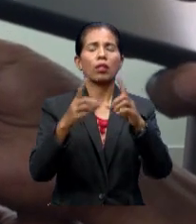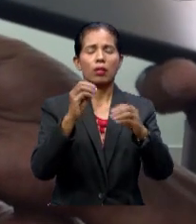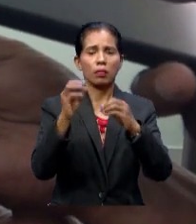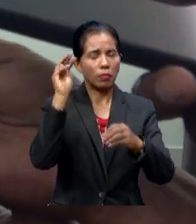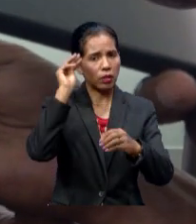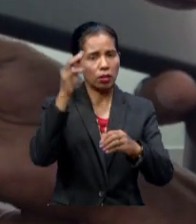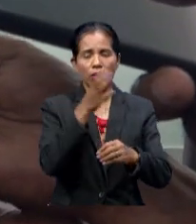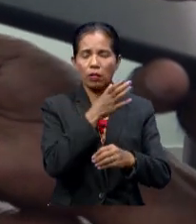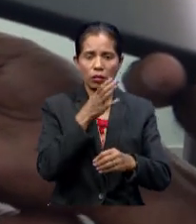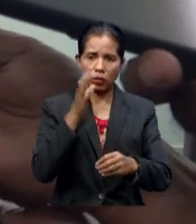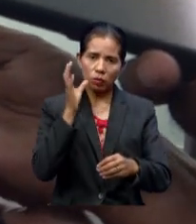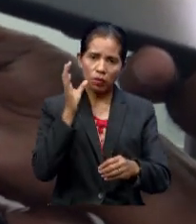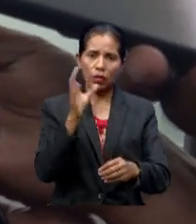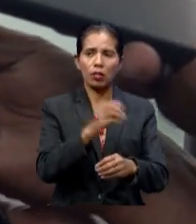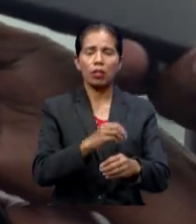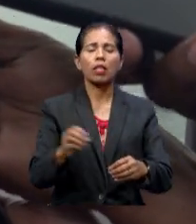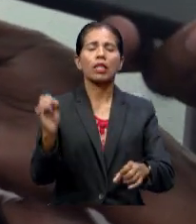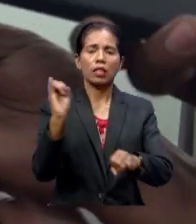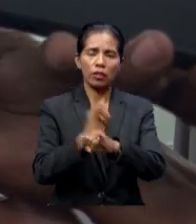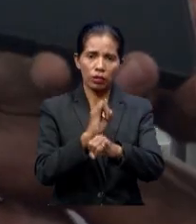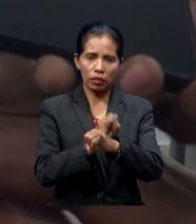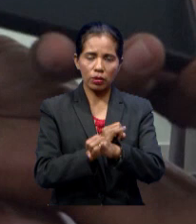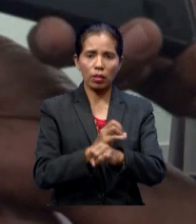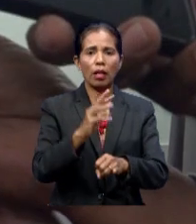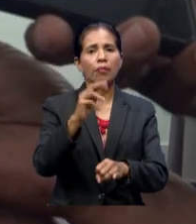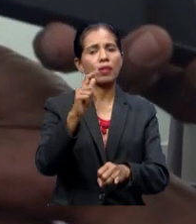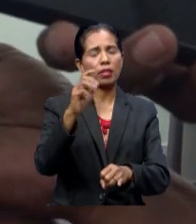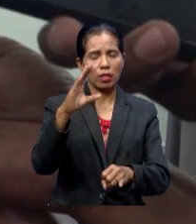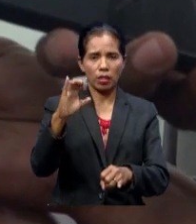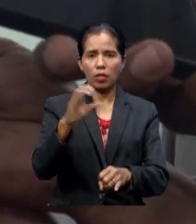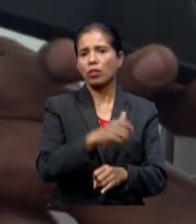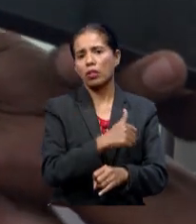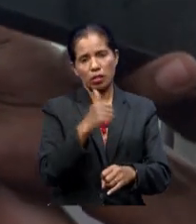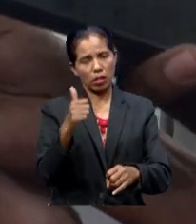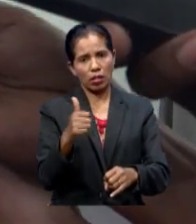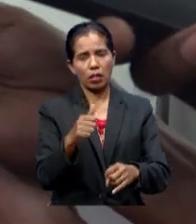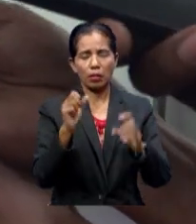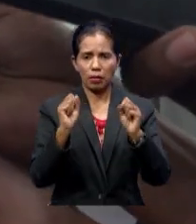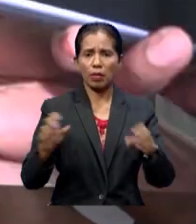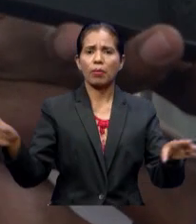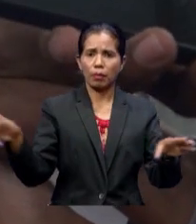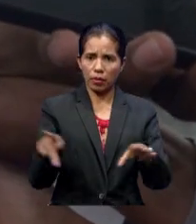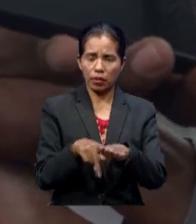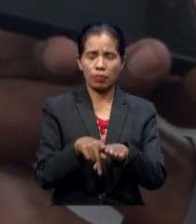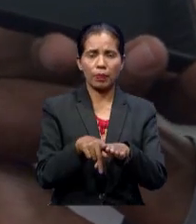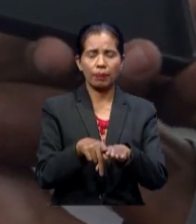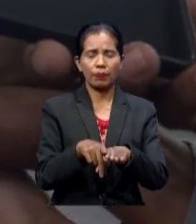agricultura indústria turismo no mo ser selutan atu bele participa iha